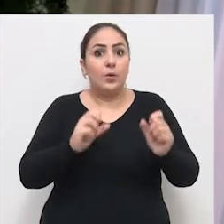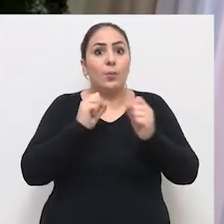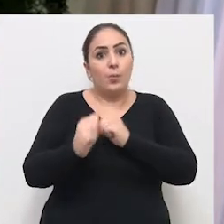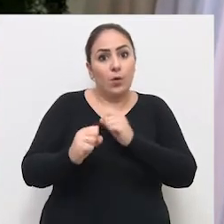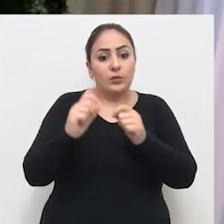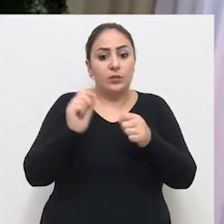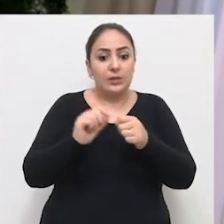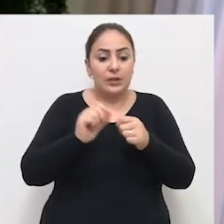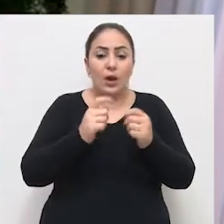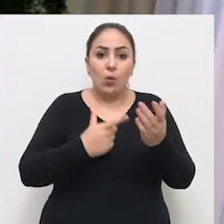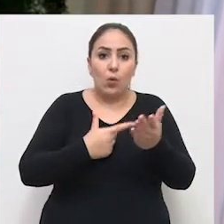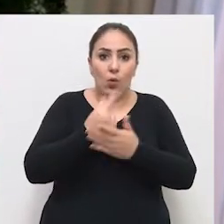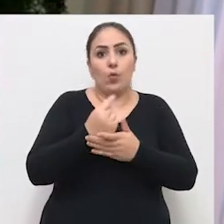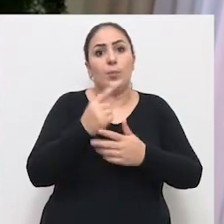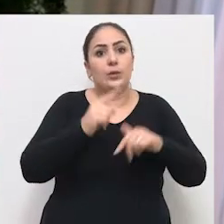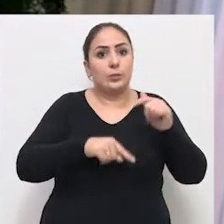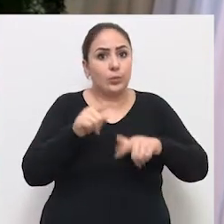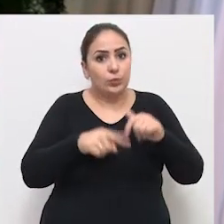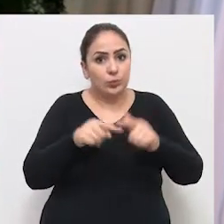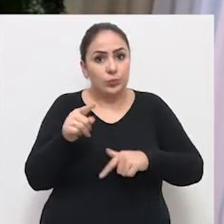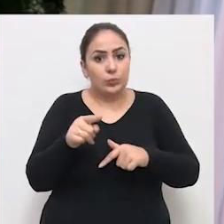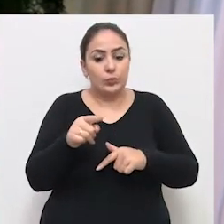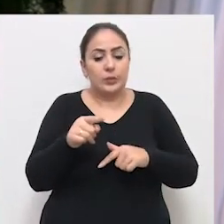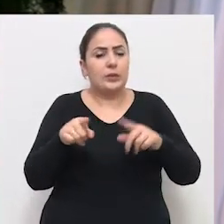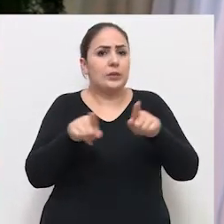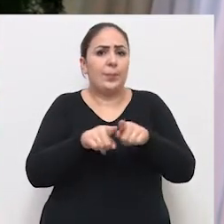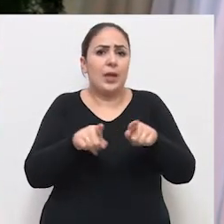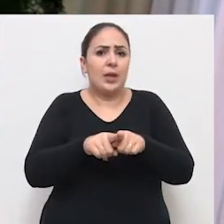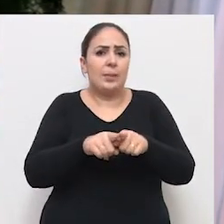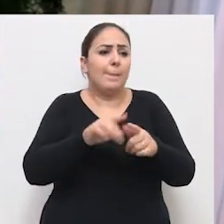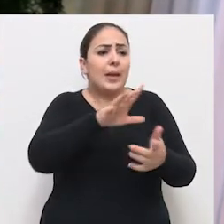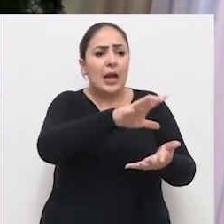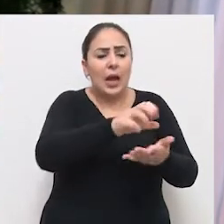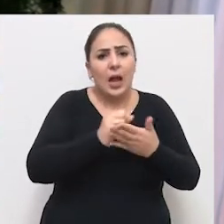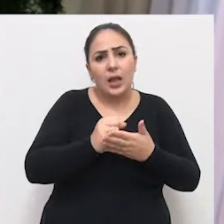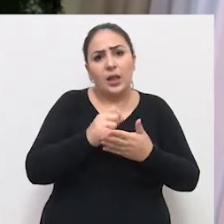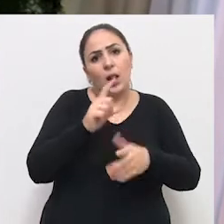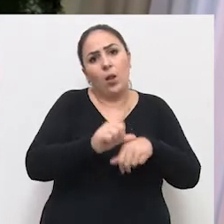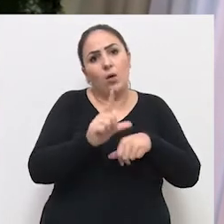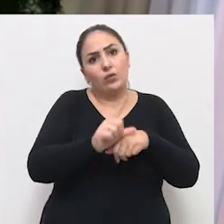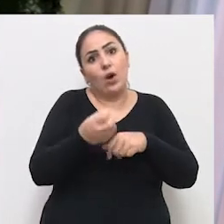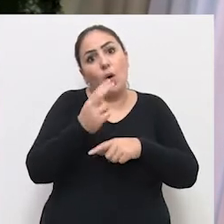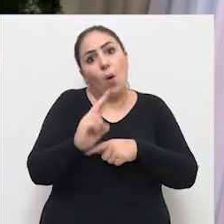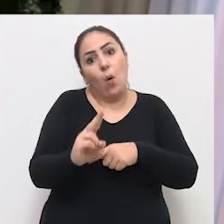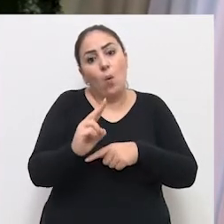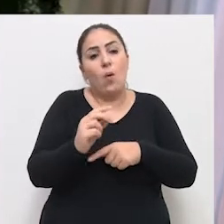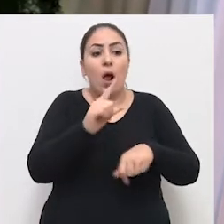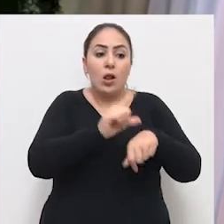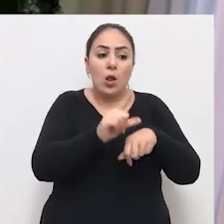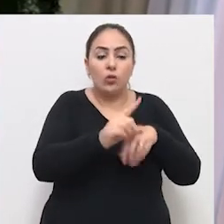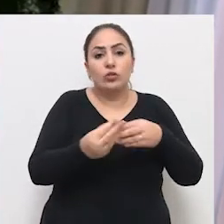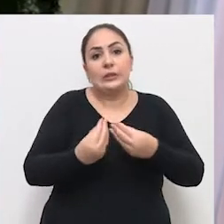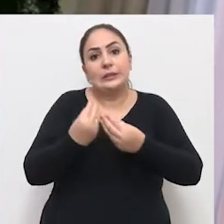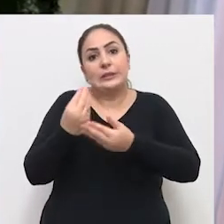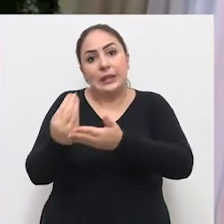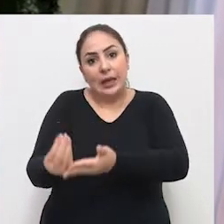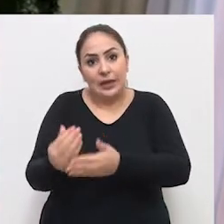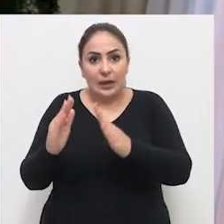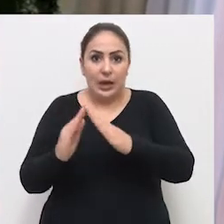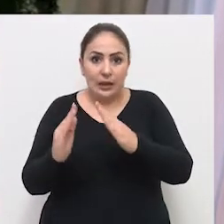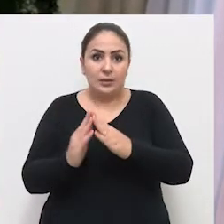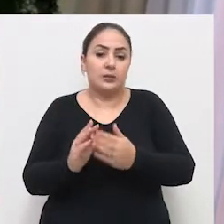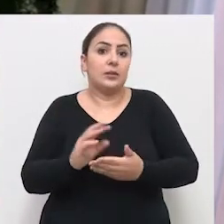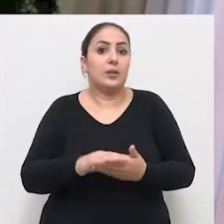os clientes podem então fazer a aquisição, a compra de produtos e retirar na loja ou então a loja fazer